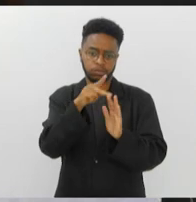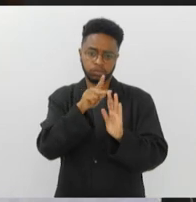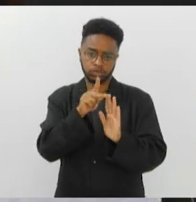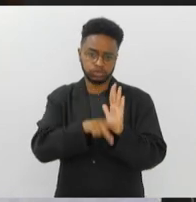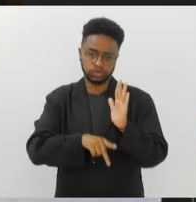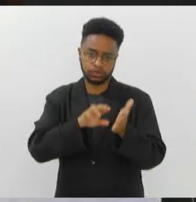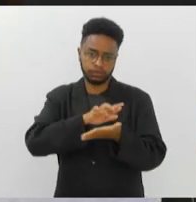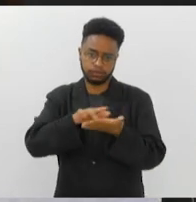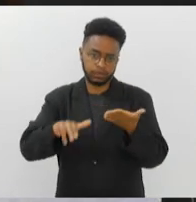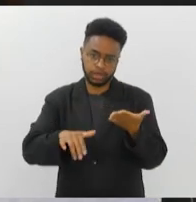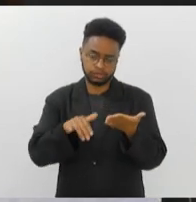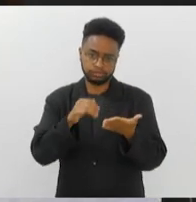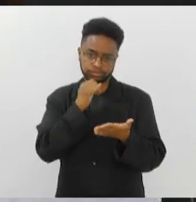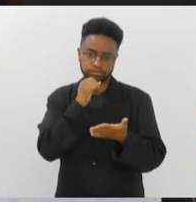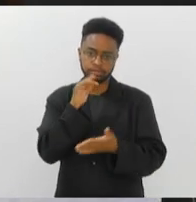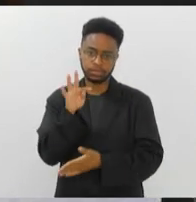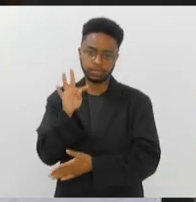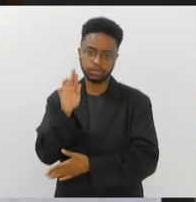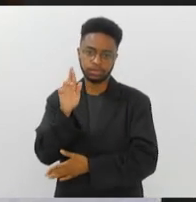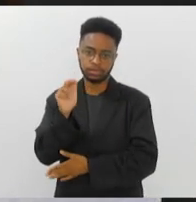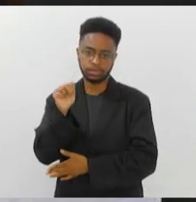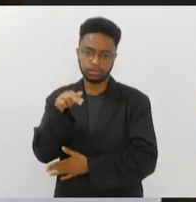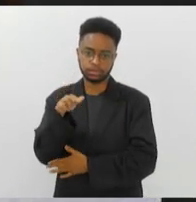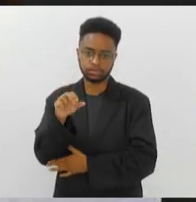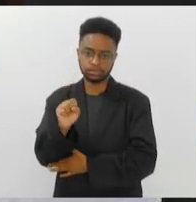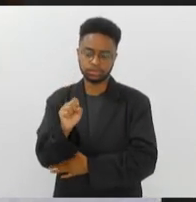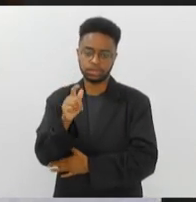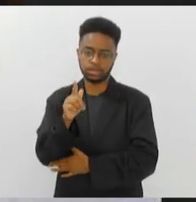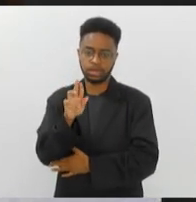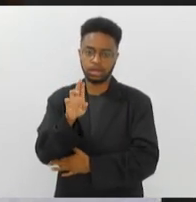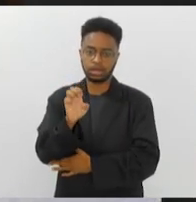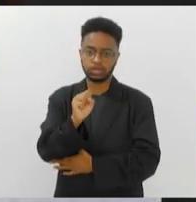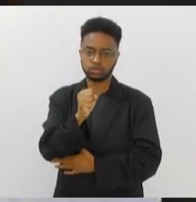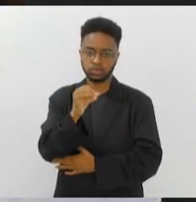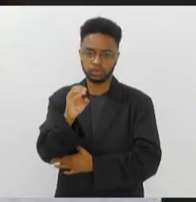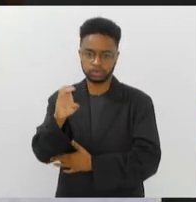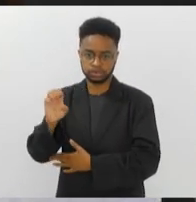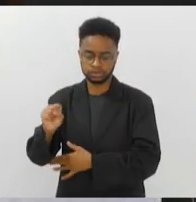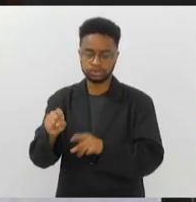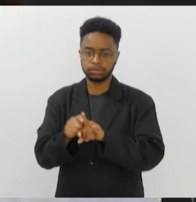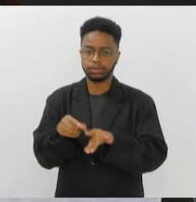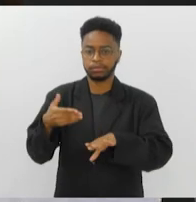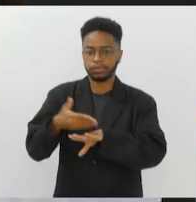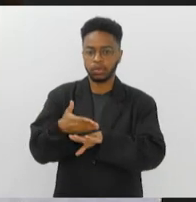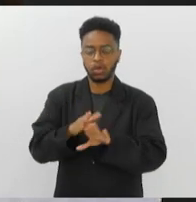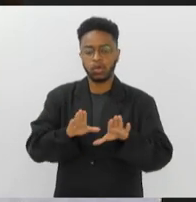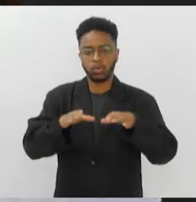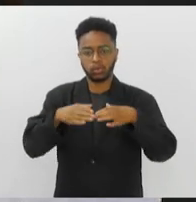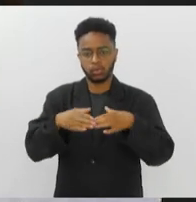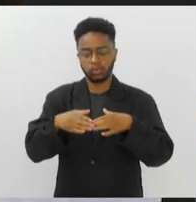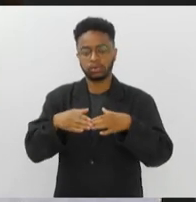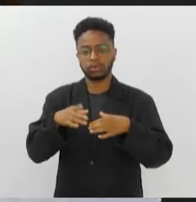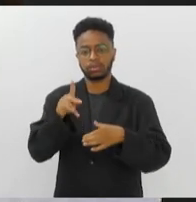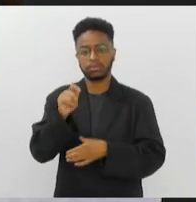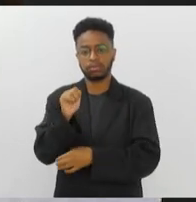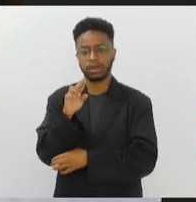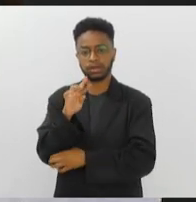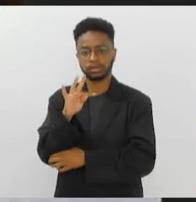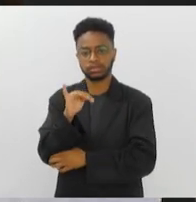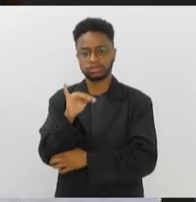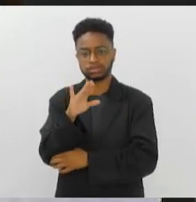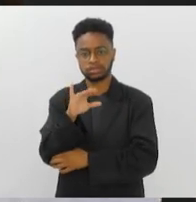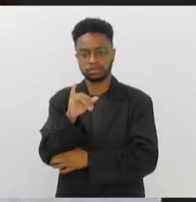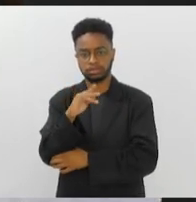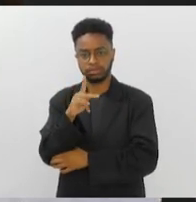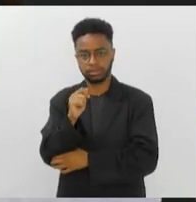projeto Transgressões, que faz parte do coletivo Participação, que é parte dessa frente,